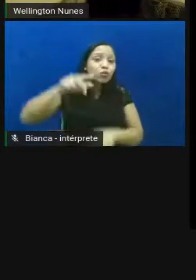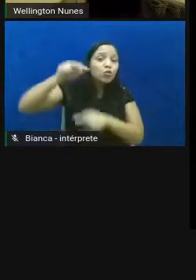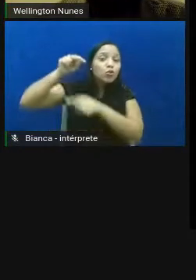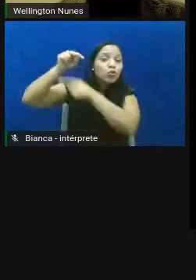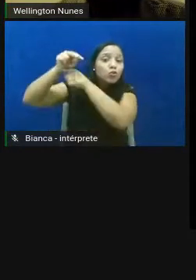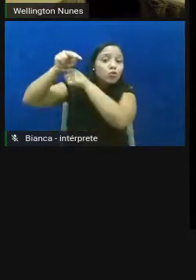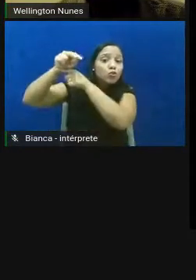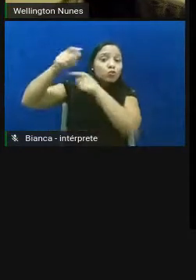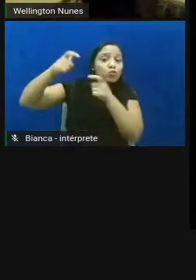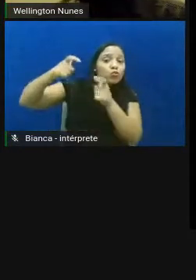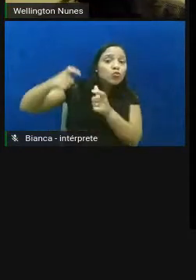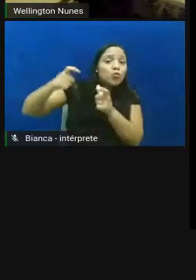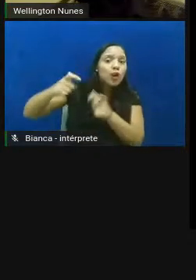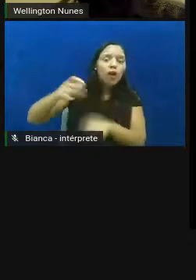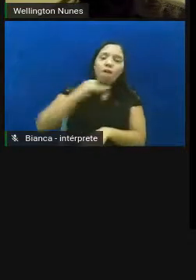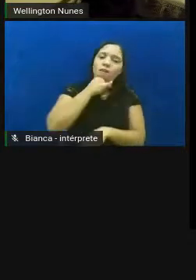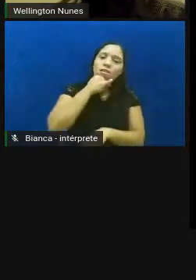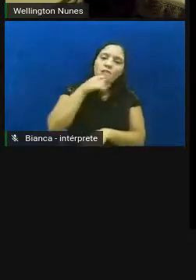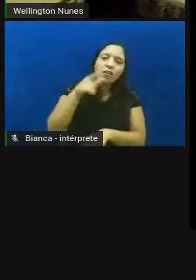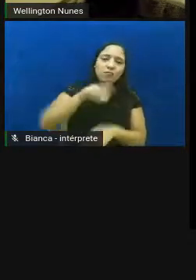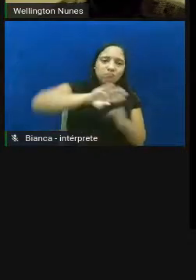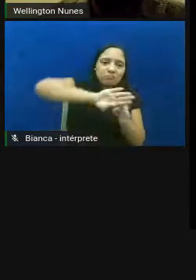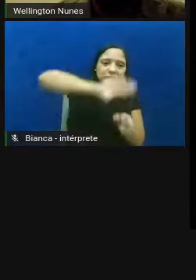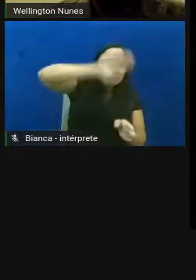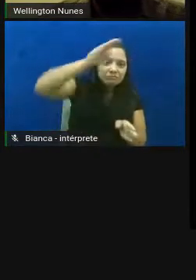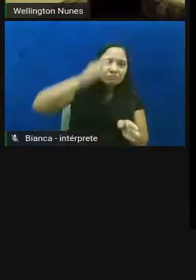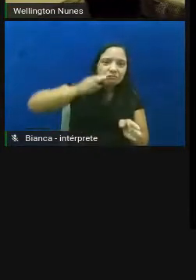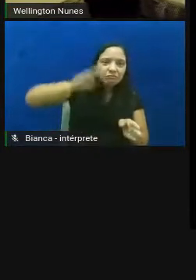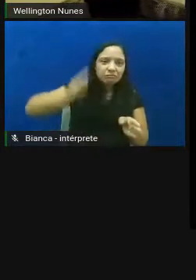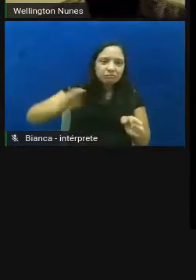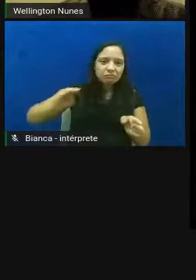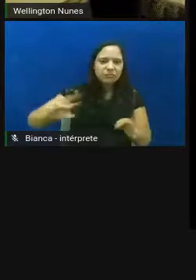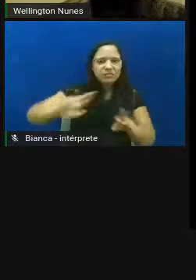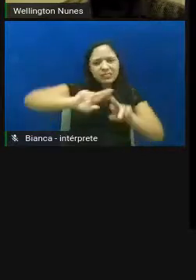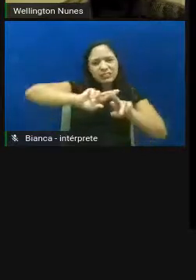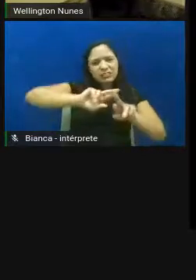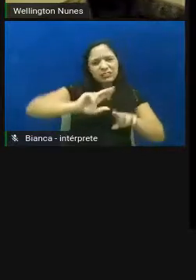tem uns exemplos aí de planície, de pico, de ladeira, dentre outros.